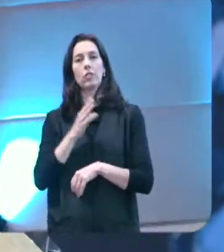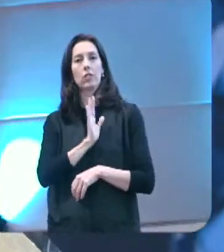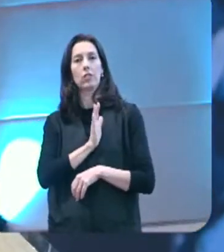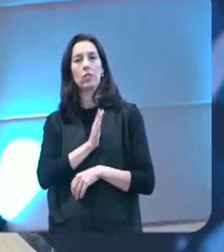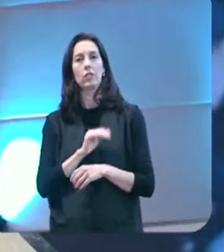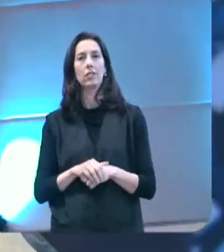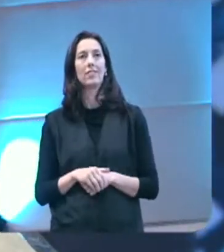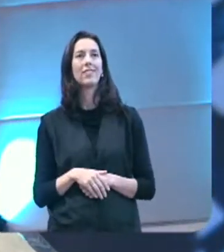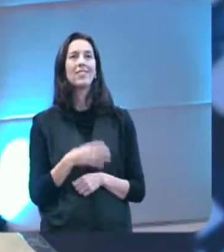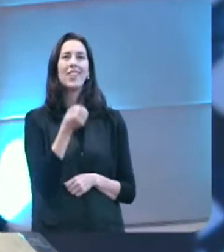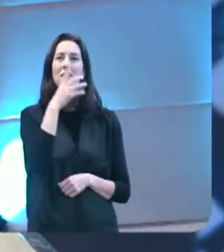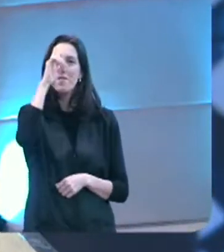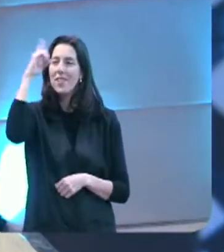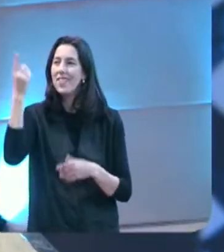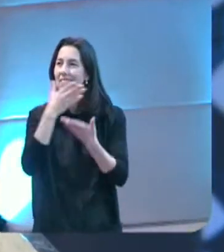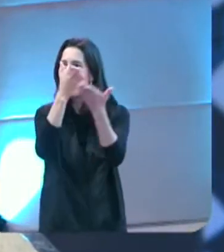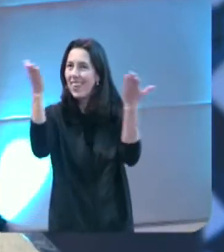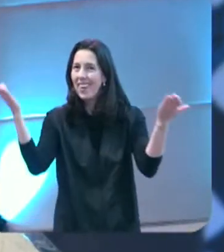Muito bom dia.